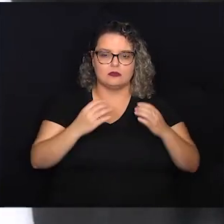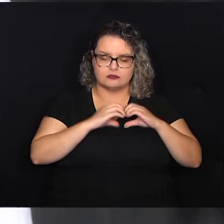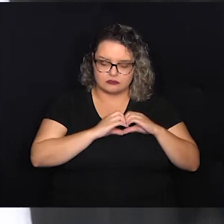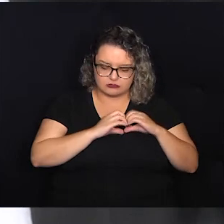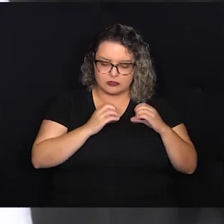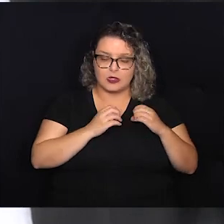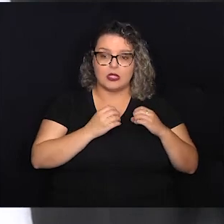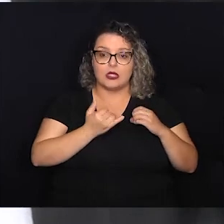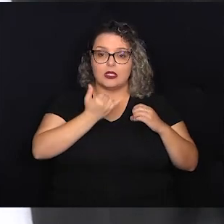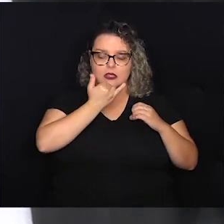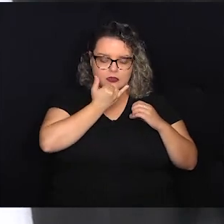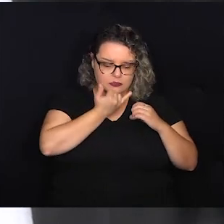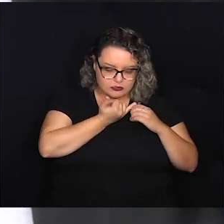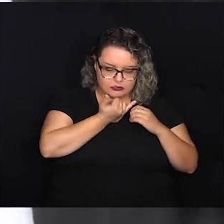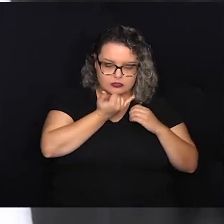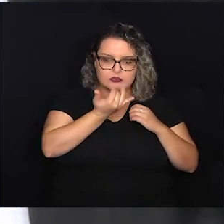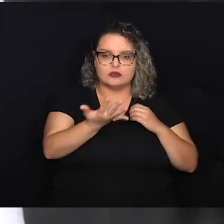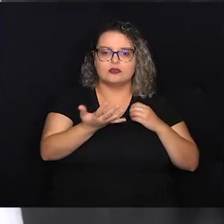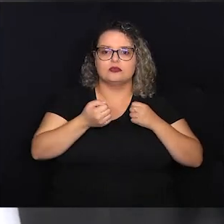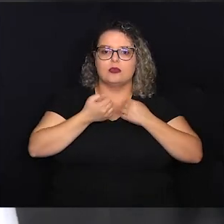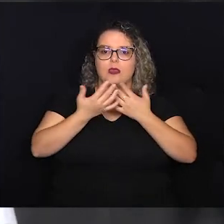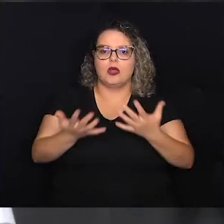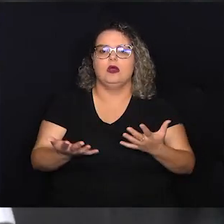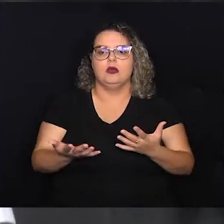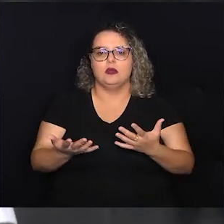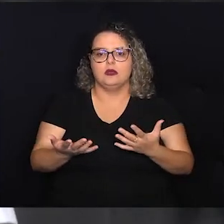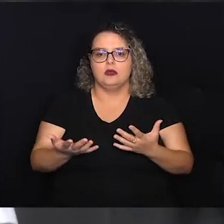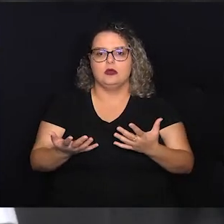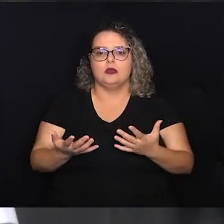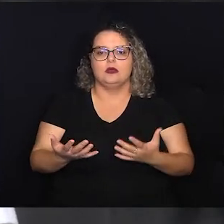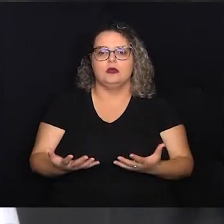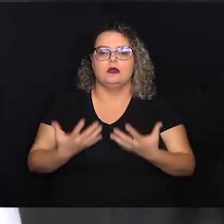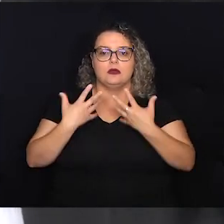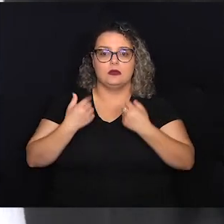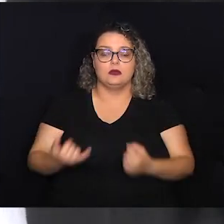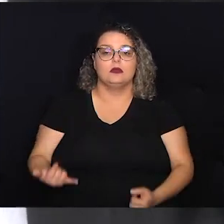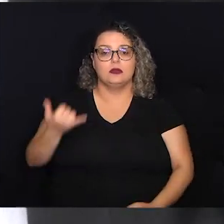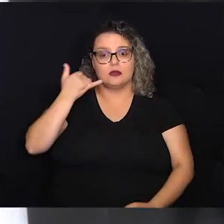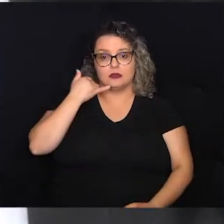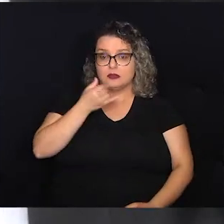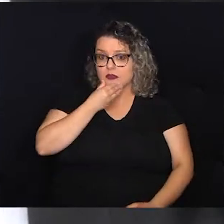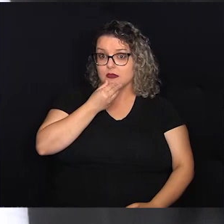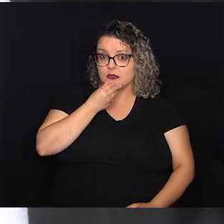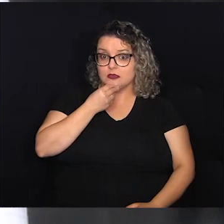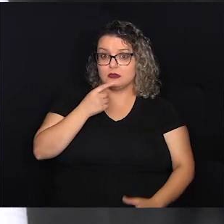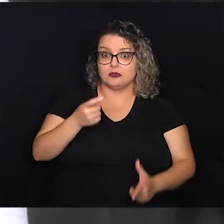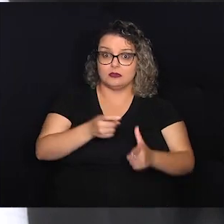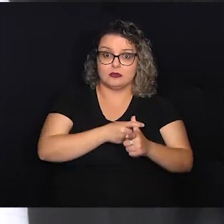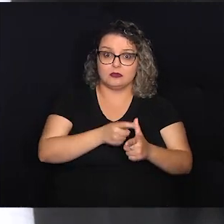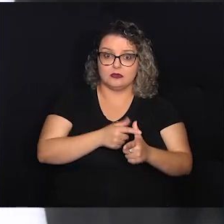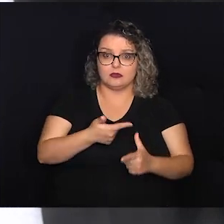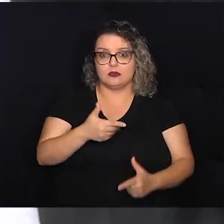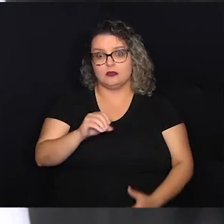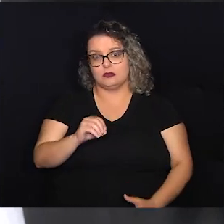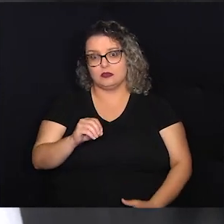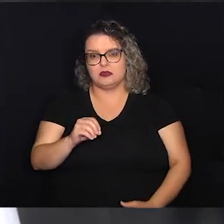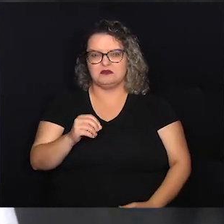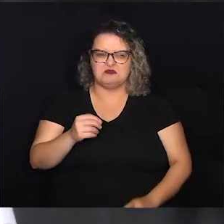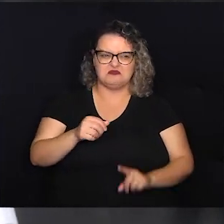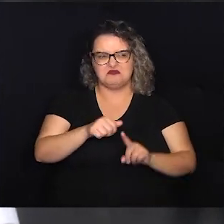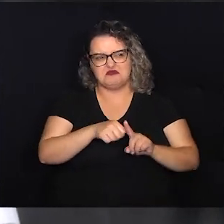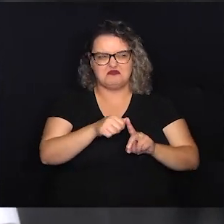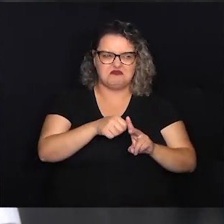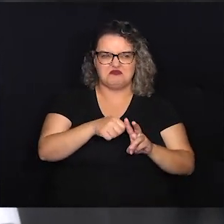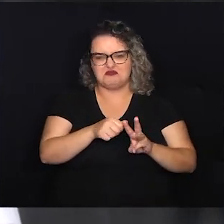se abriu e o perdão tomou conta, eu recebi uma ligação desse rapaz que eu estava devendo 20, já uns 2, 3